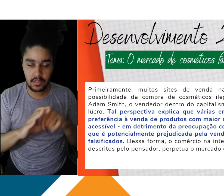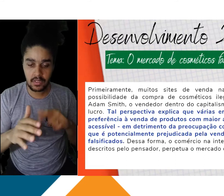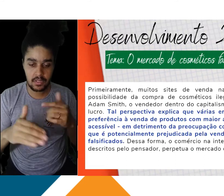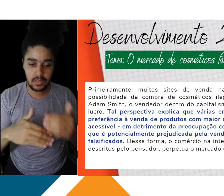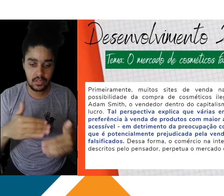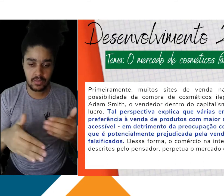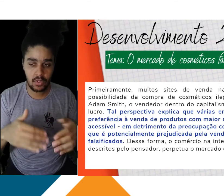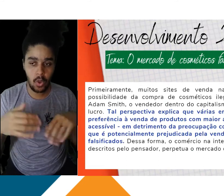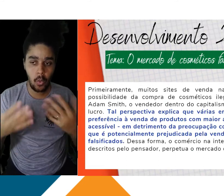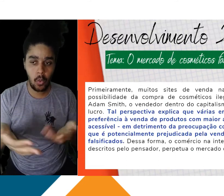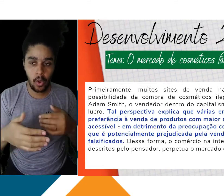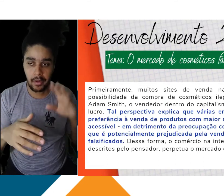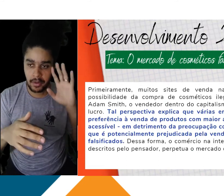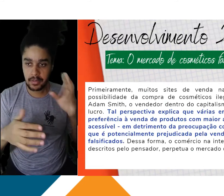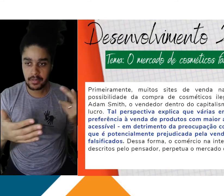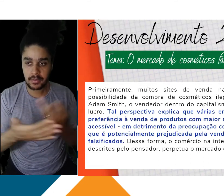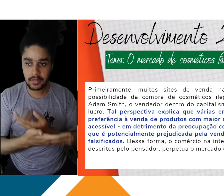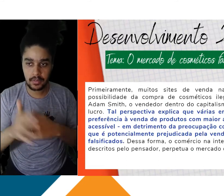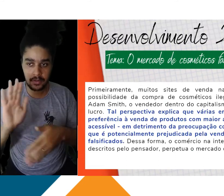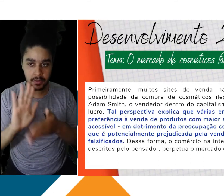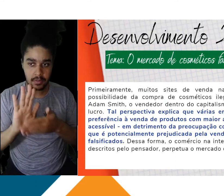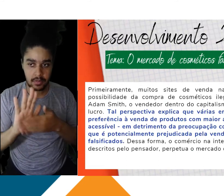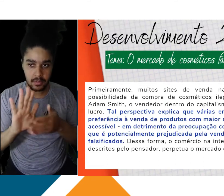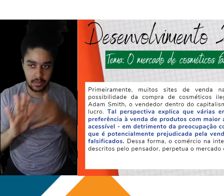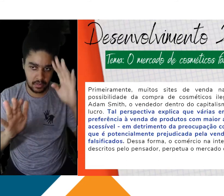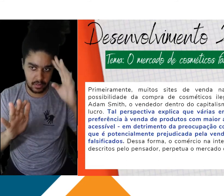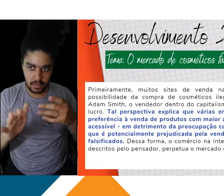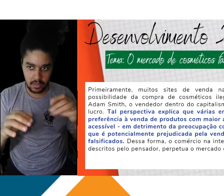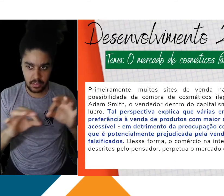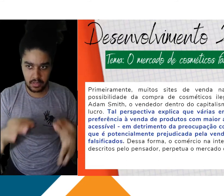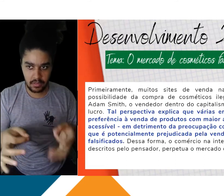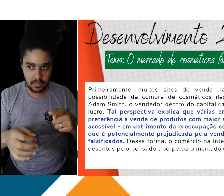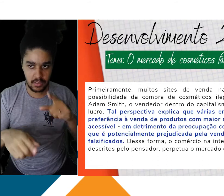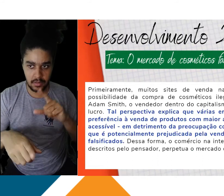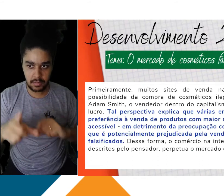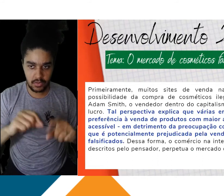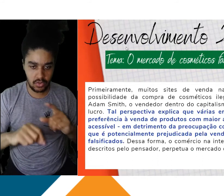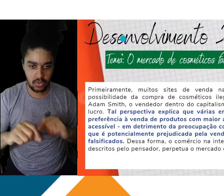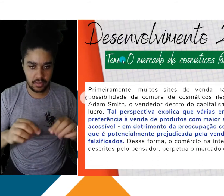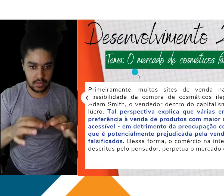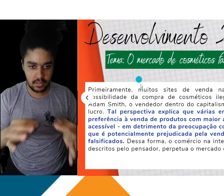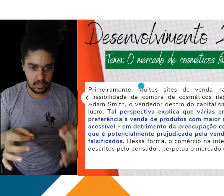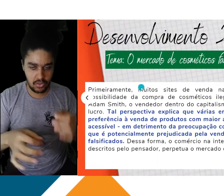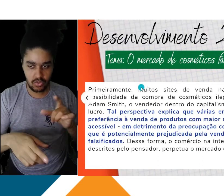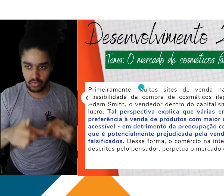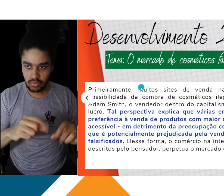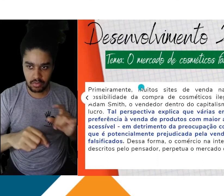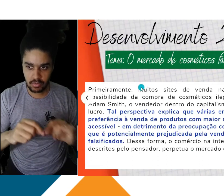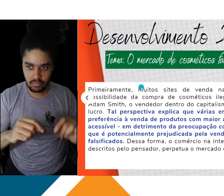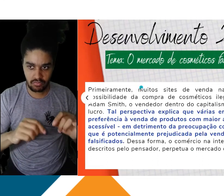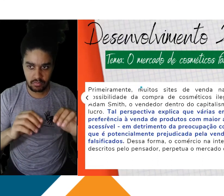que nesse desenvolvimento, qual foi a solução proposta? Solução simples, você precisa escolher um